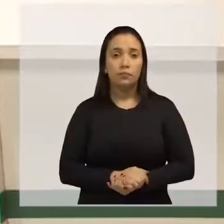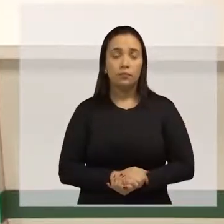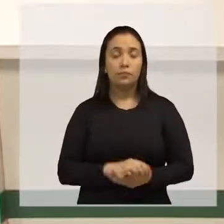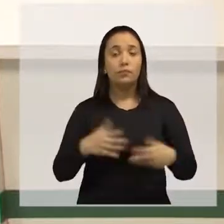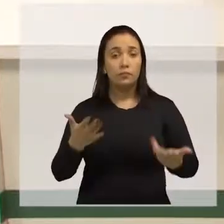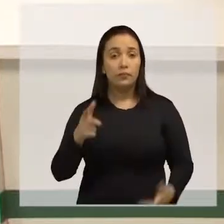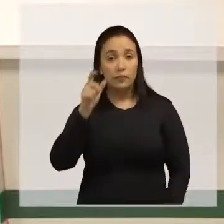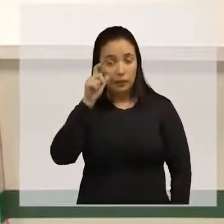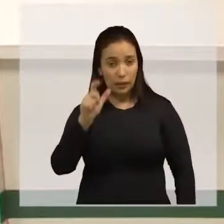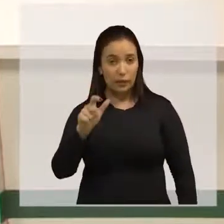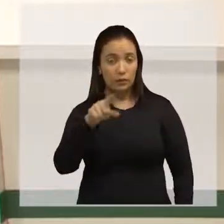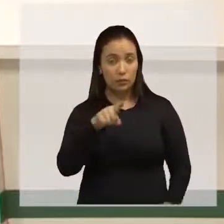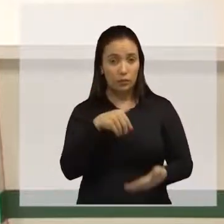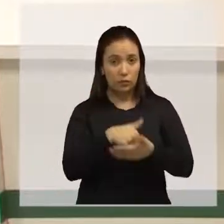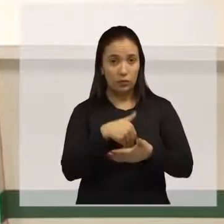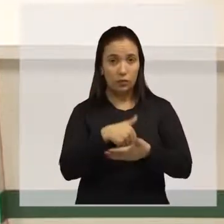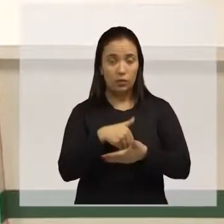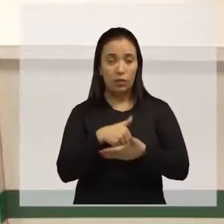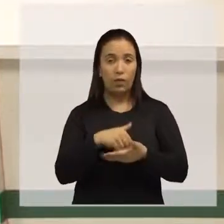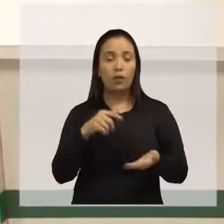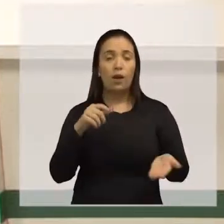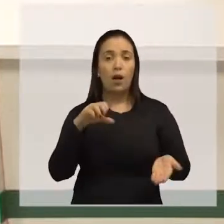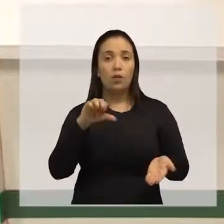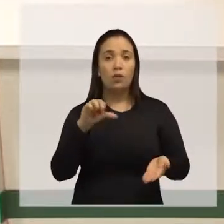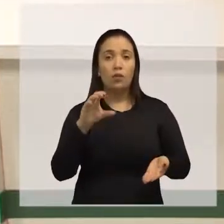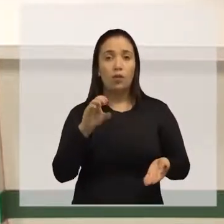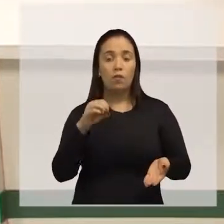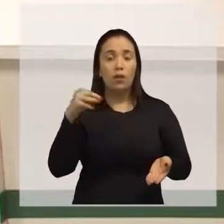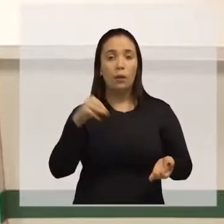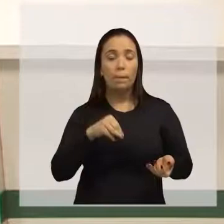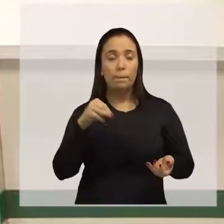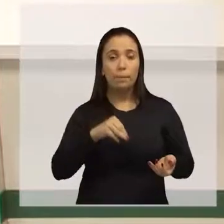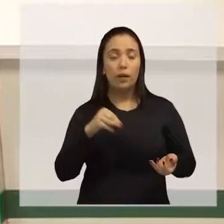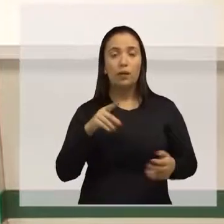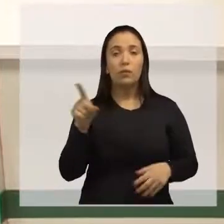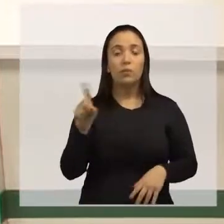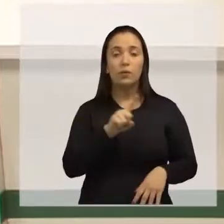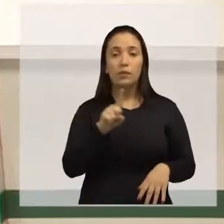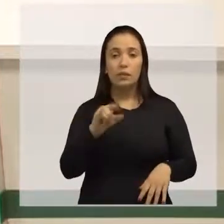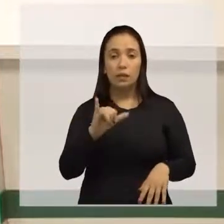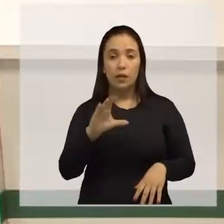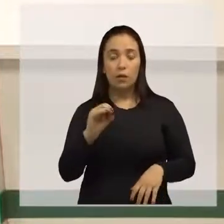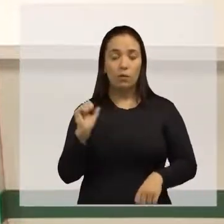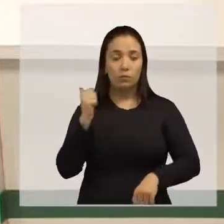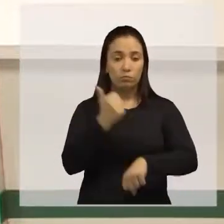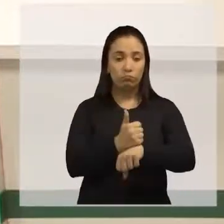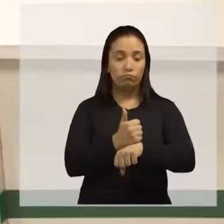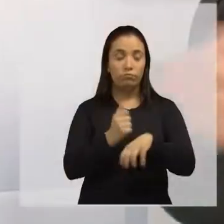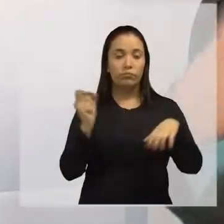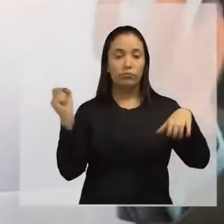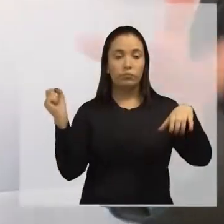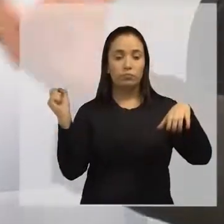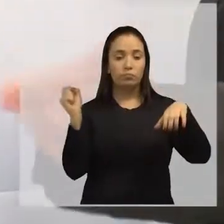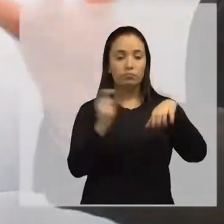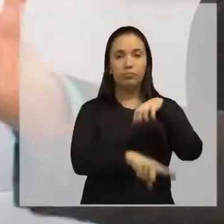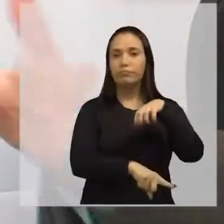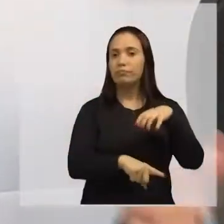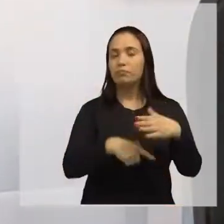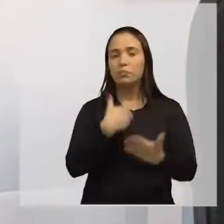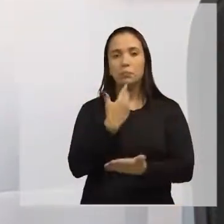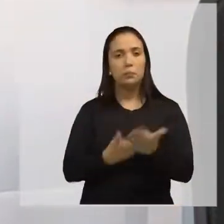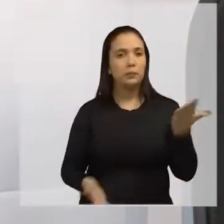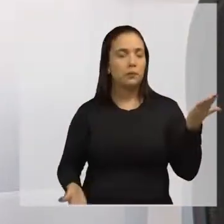jogo, durante os 90 minutos, houve um pênalti, o Zico mal tinha entrado e bateu o pênalti e perdeu. Que não é uma característica do Zico. O